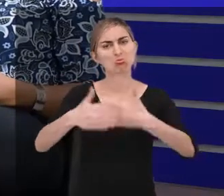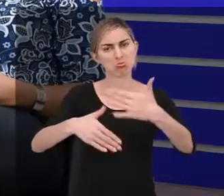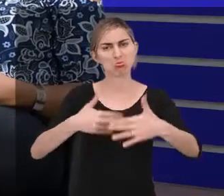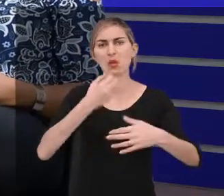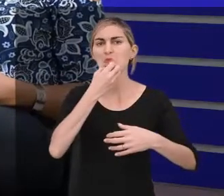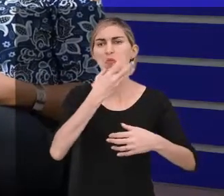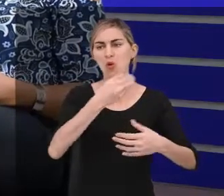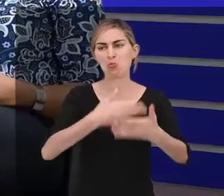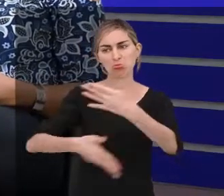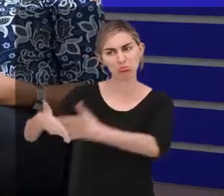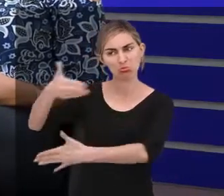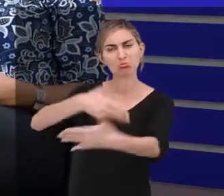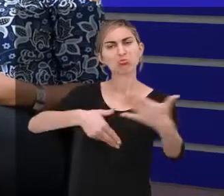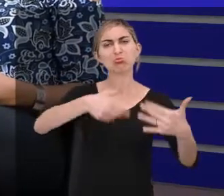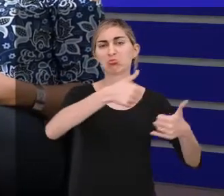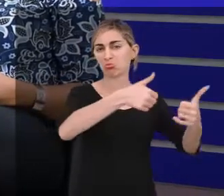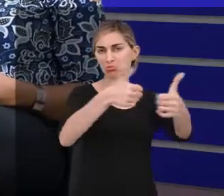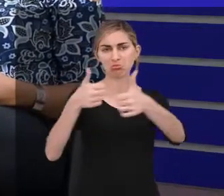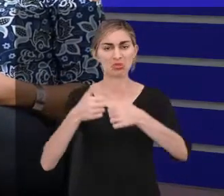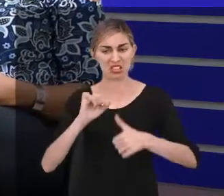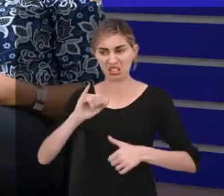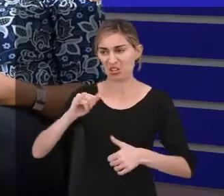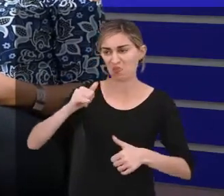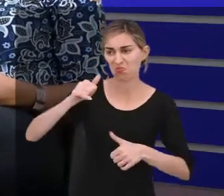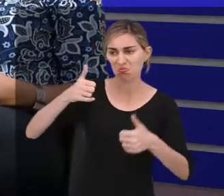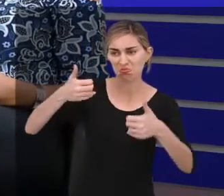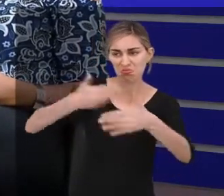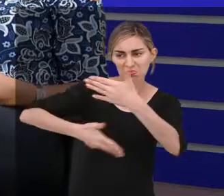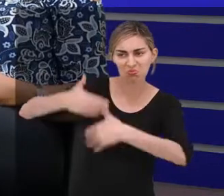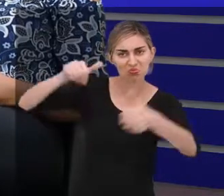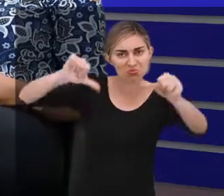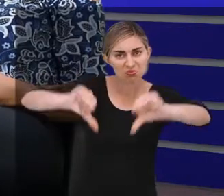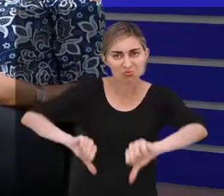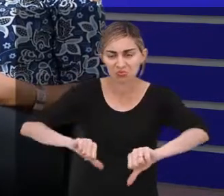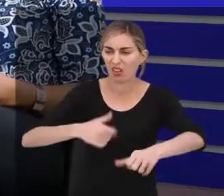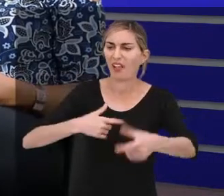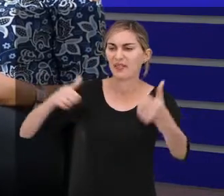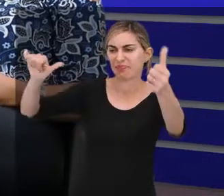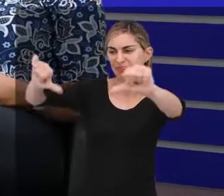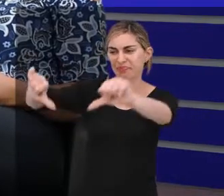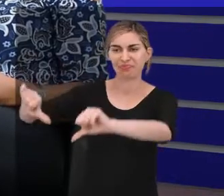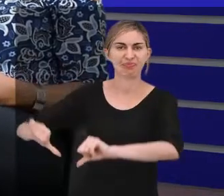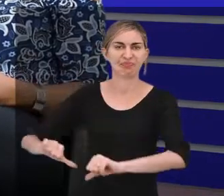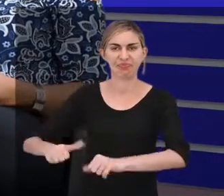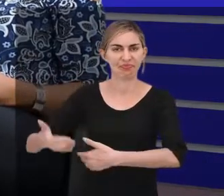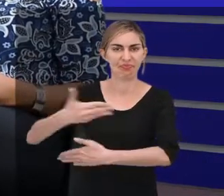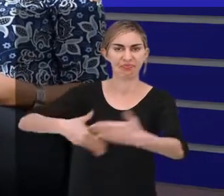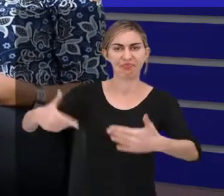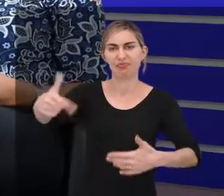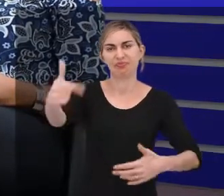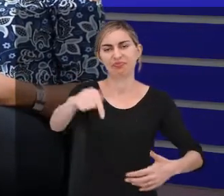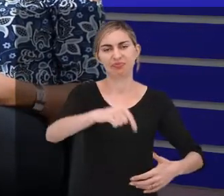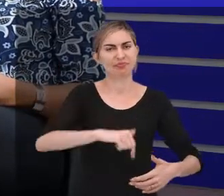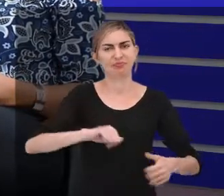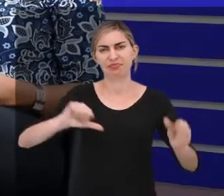bons relacionamentos. Se eu me comunico mal, provavelmente eu vou ter relacionamentos